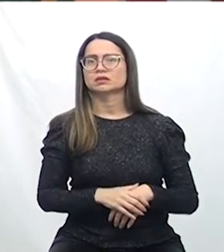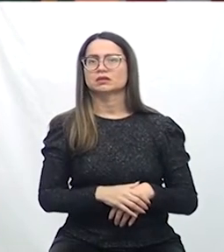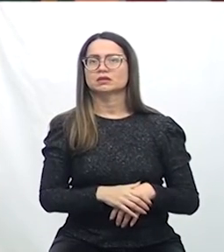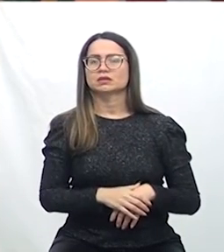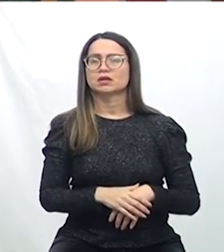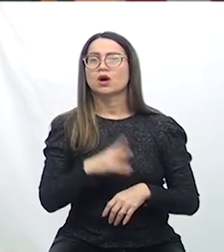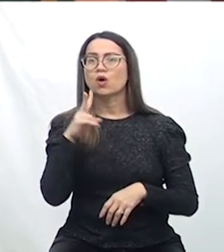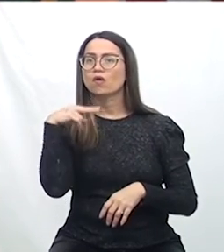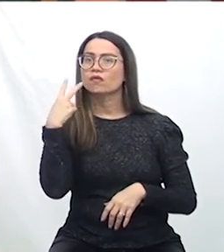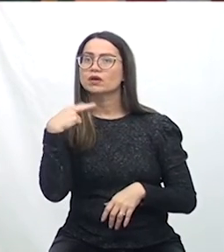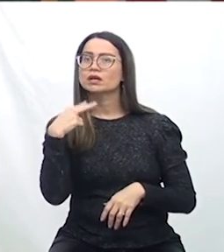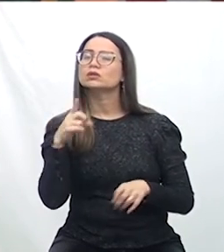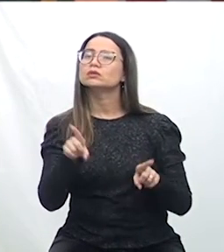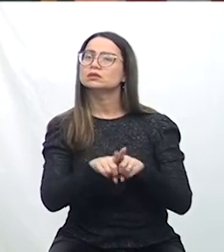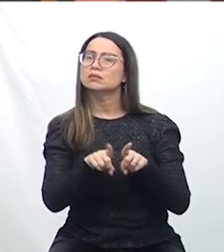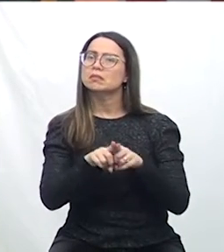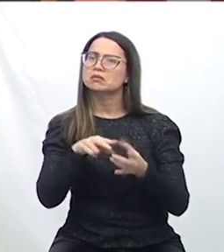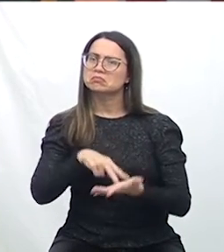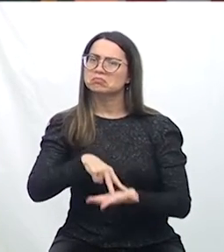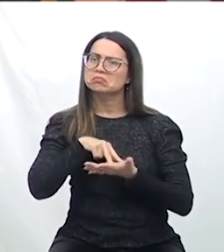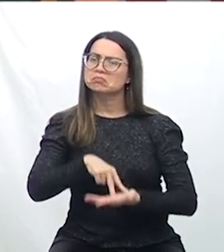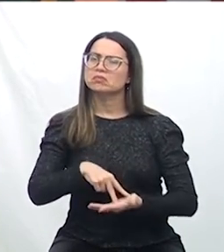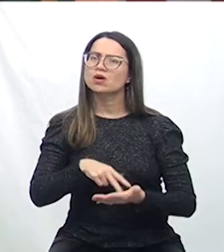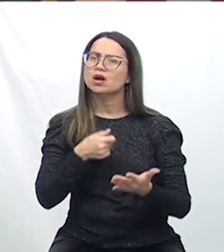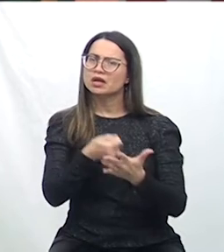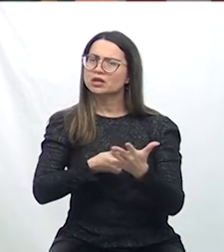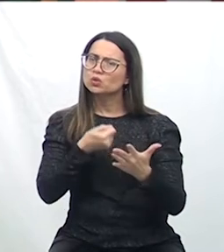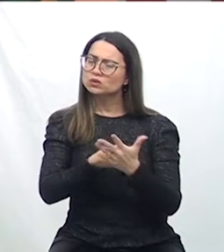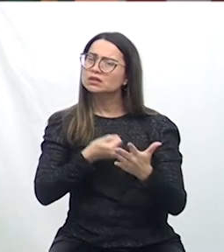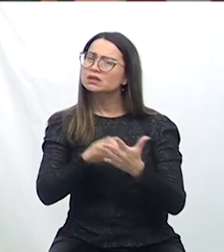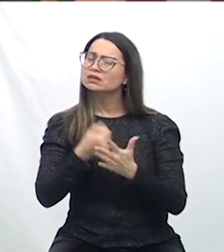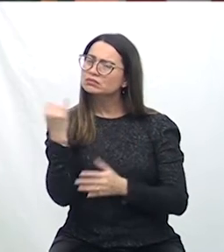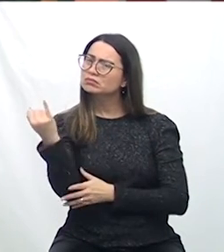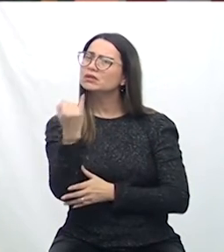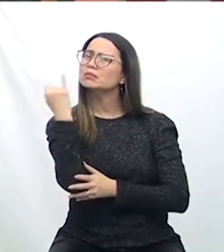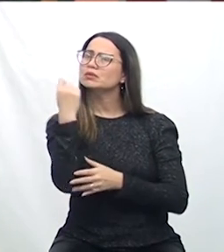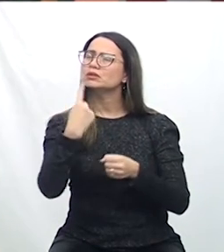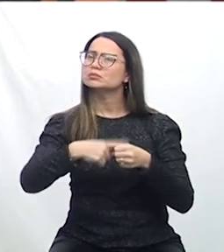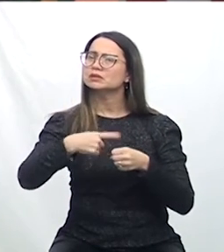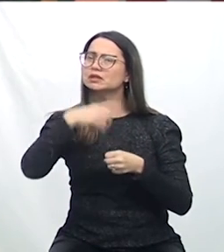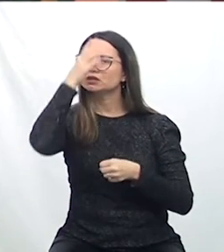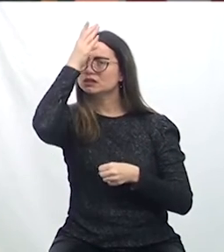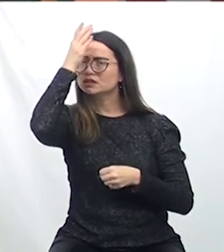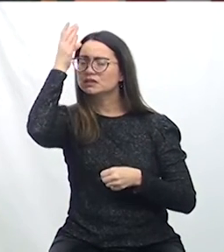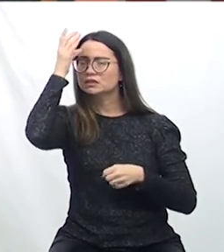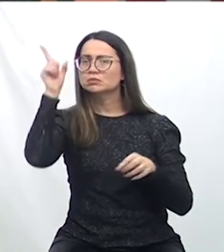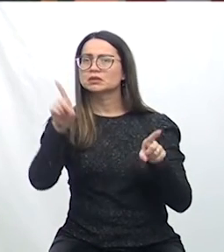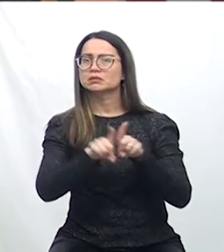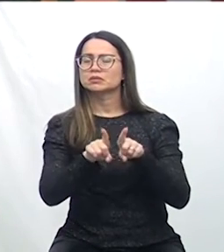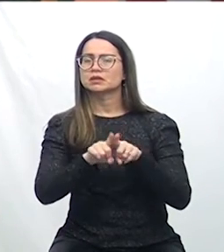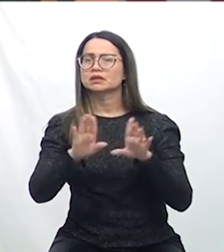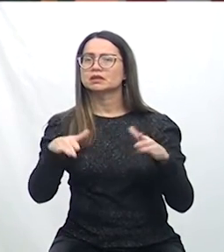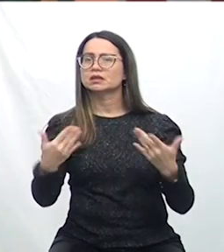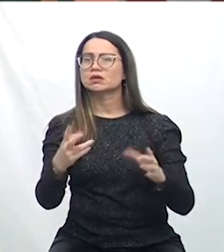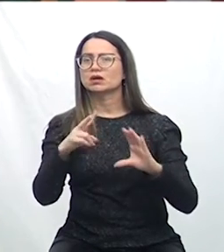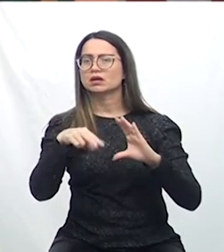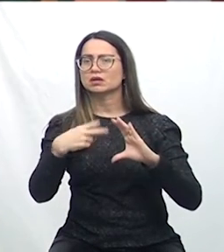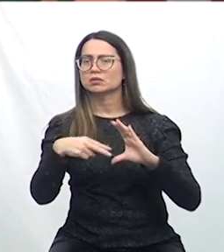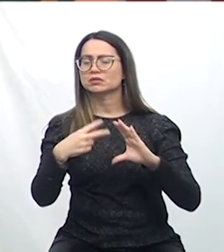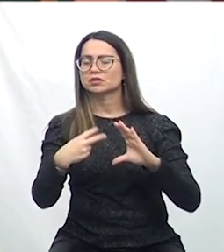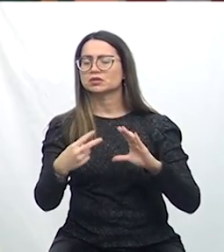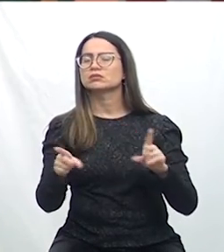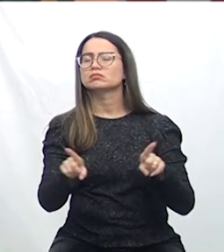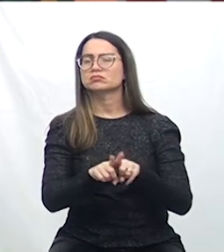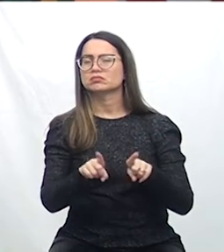os vereadores marcando posição e defendendo essa causa que é tão importante para a nossa cidade. Então, a Câmara dos Vereadores, a partir de então,